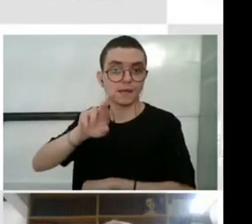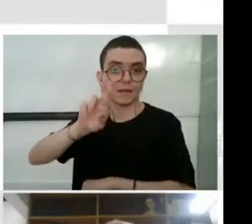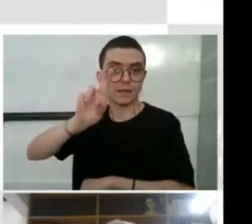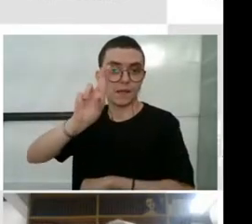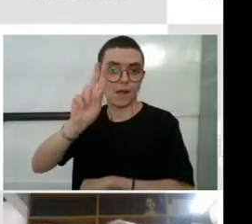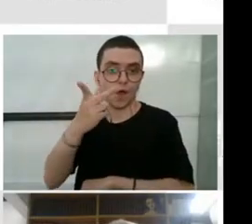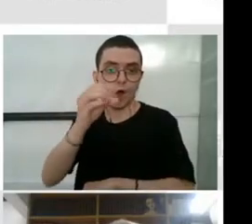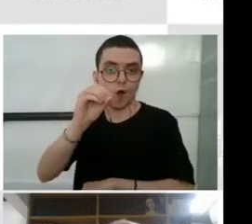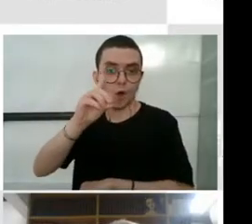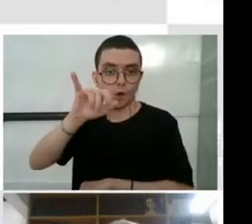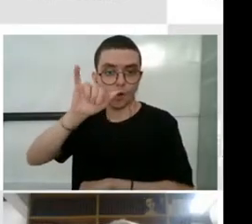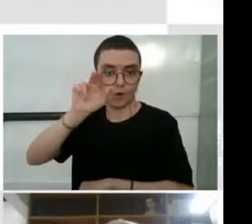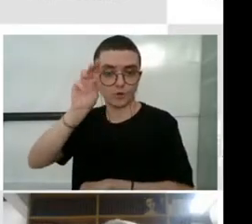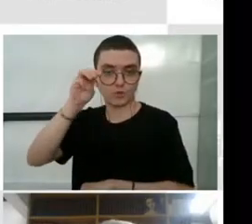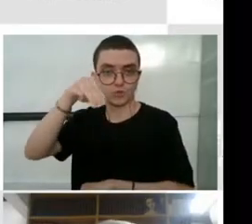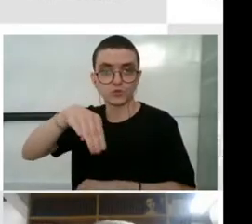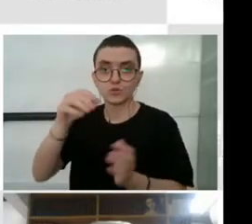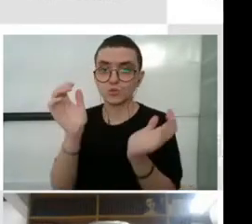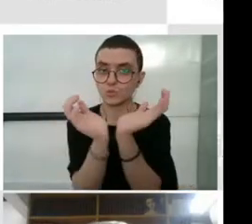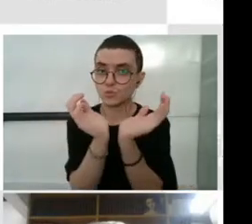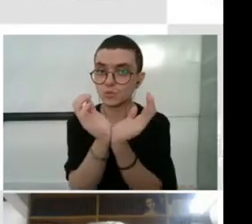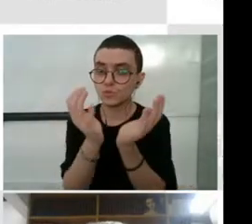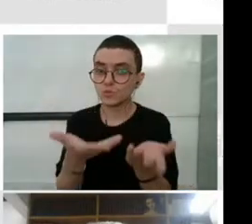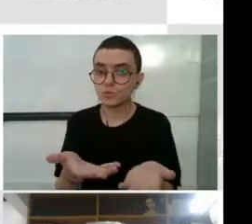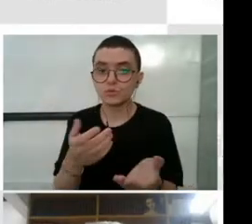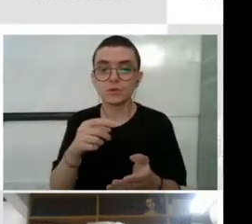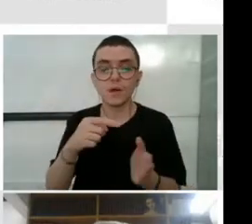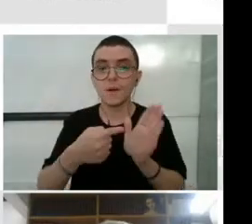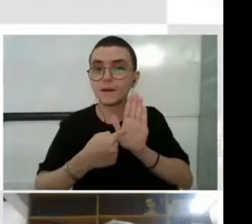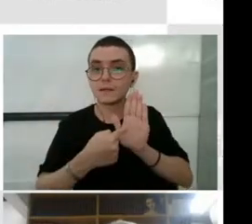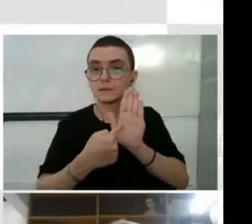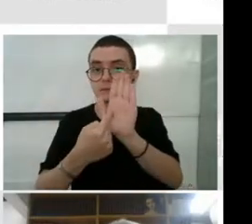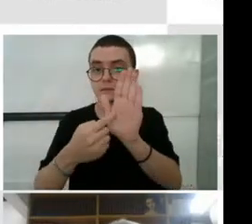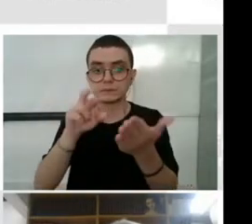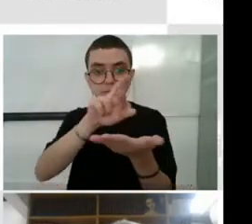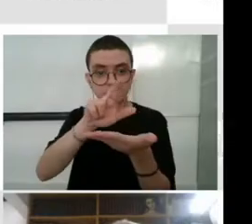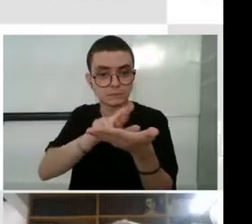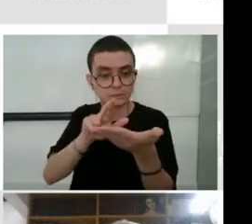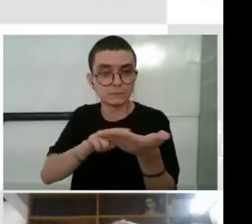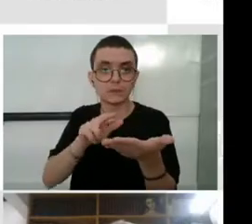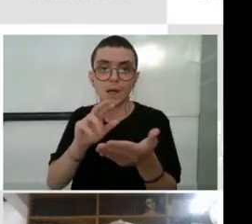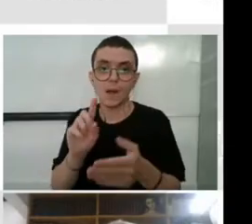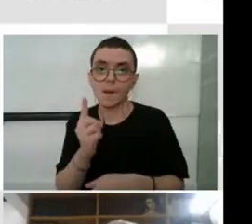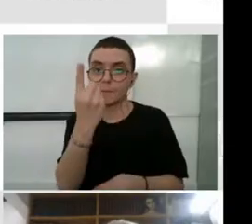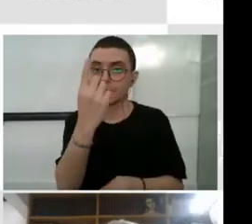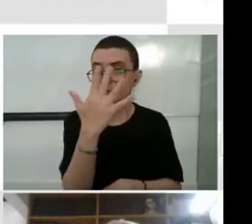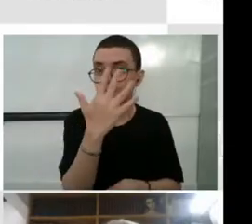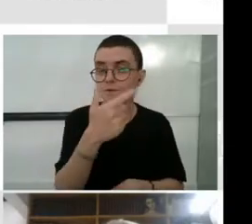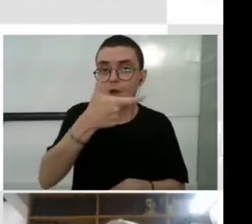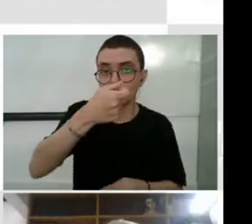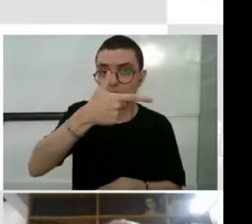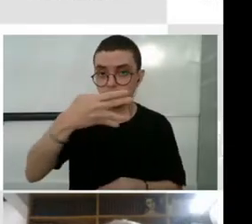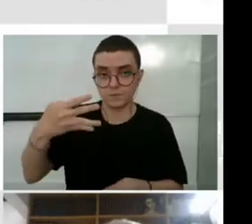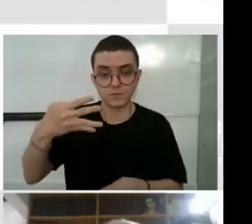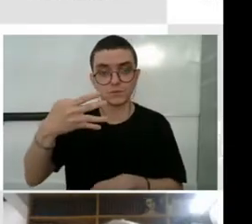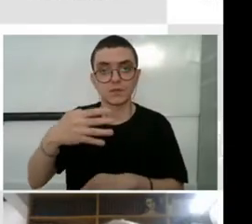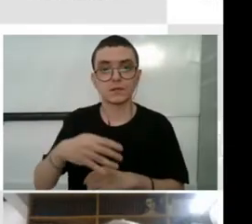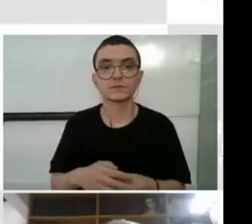publicou esse relatório em 2024, em 1º de fevereiro de 2024,